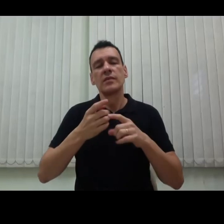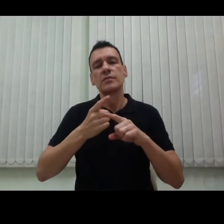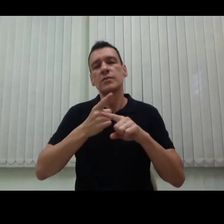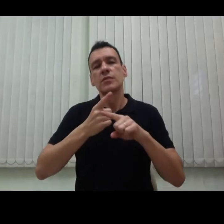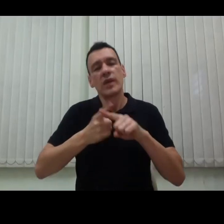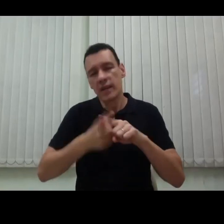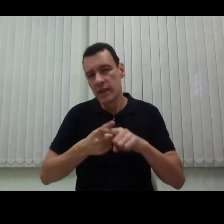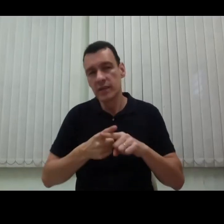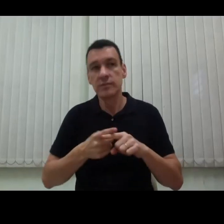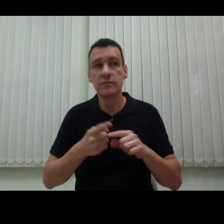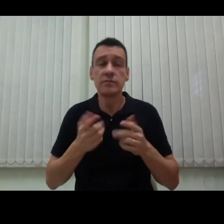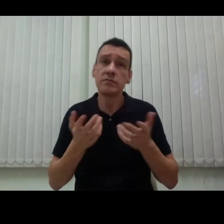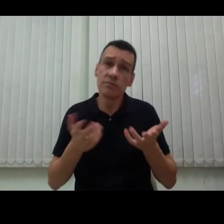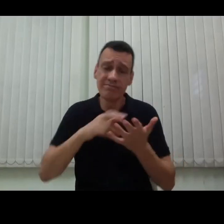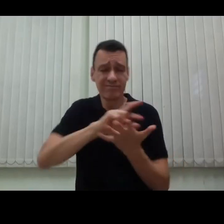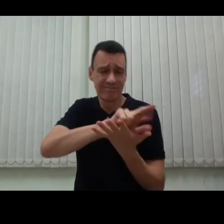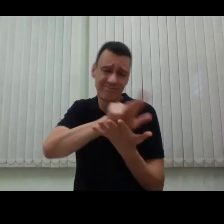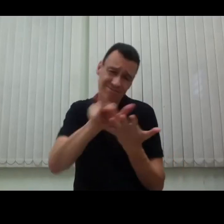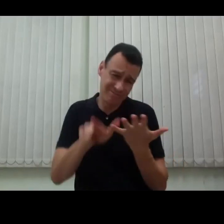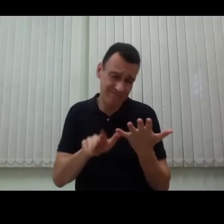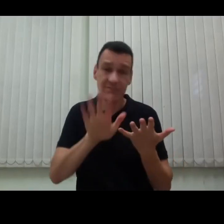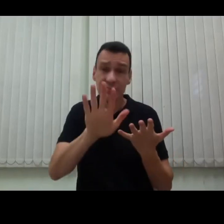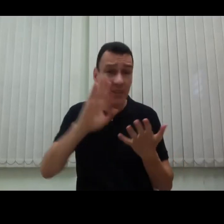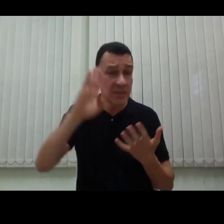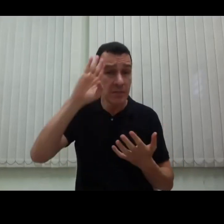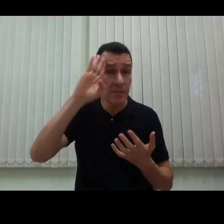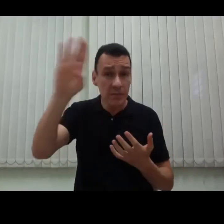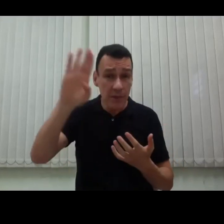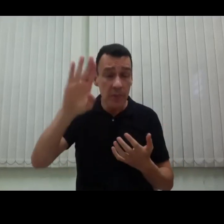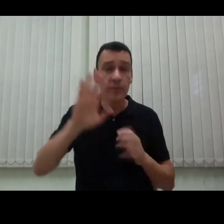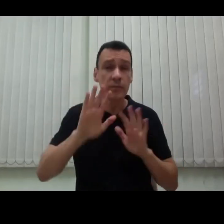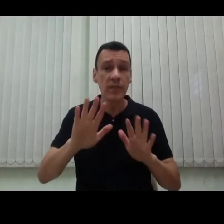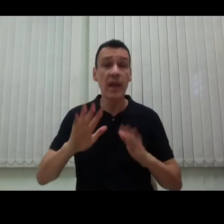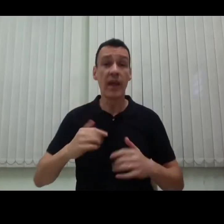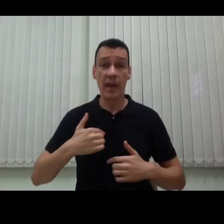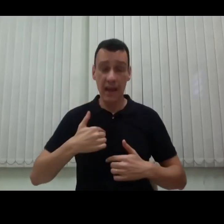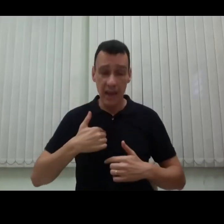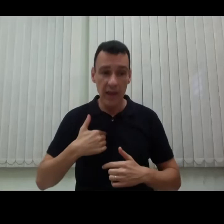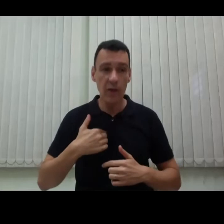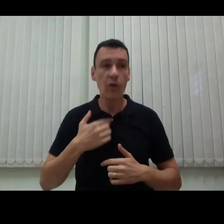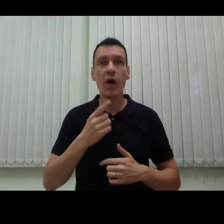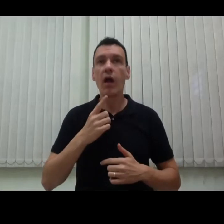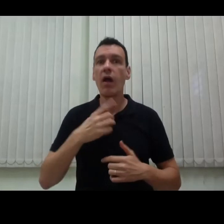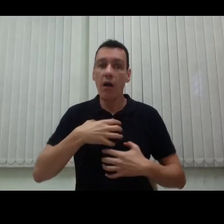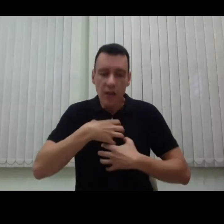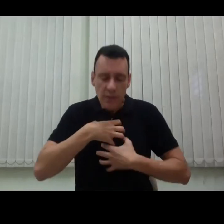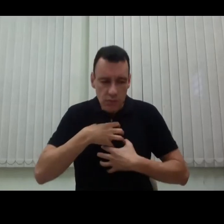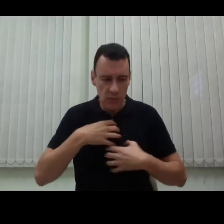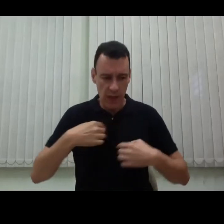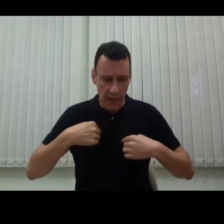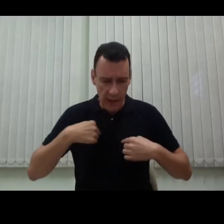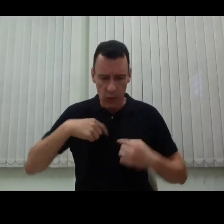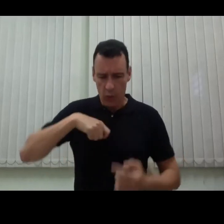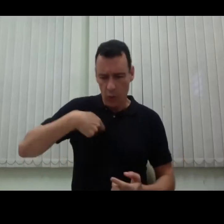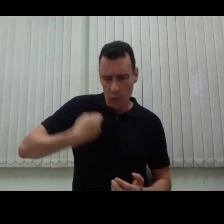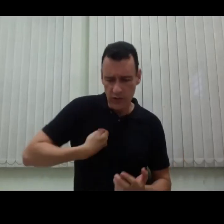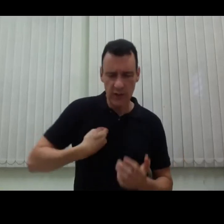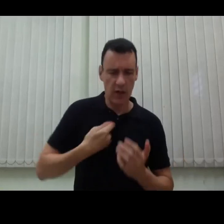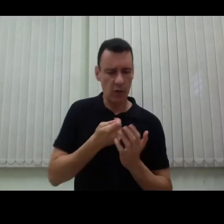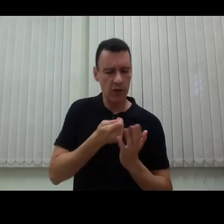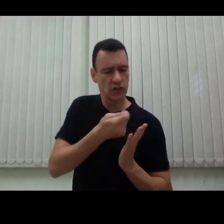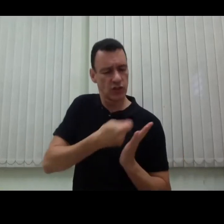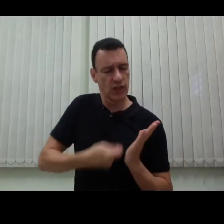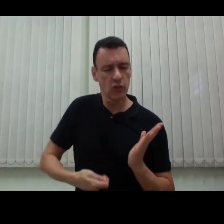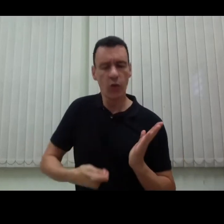necessário para que eu conseguisse me constituir como uma escritora, né? E para